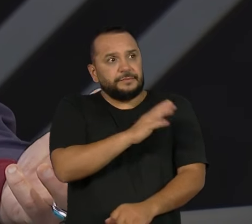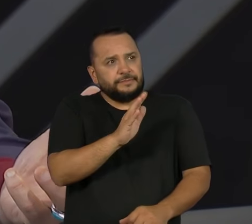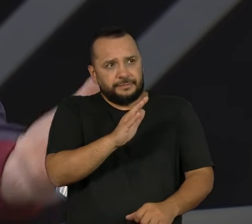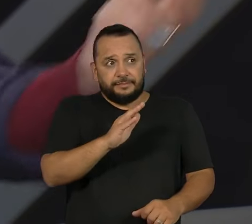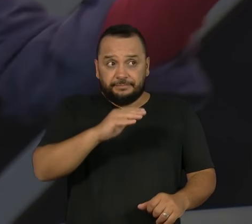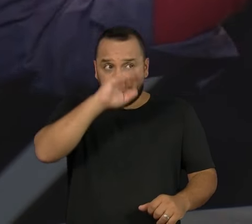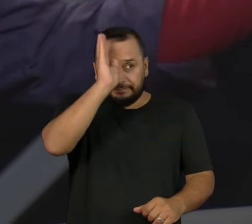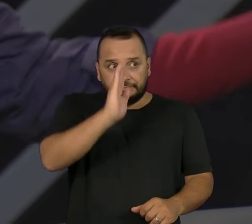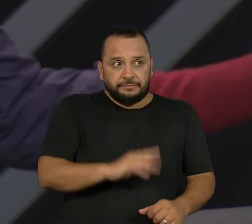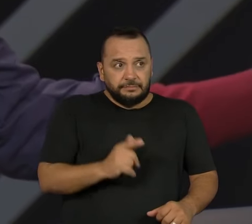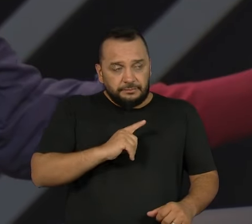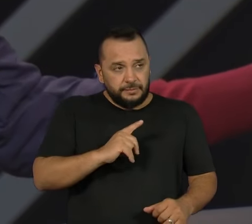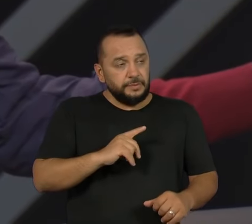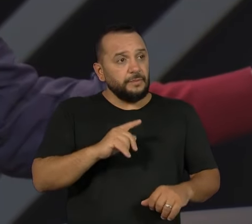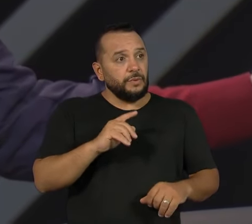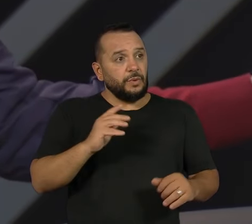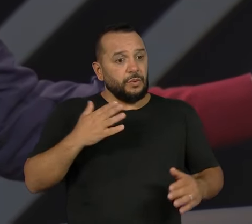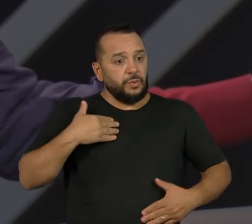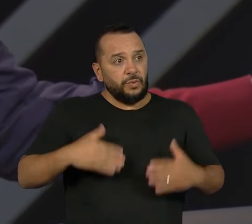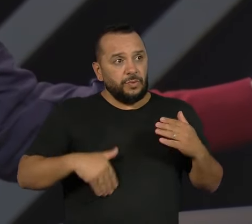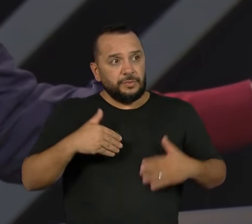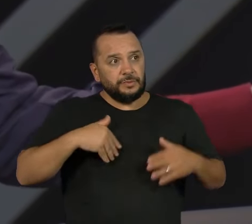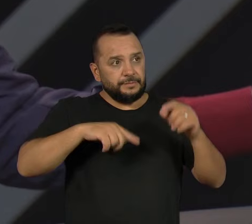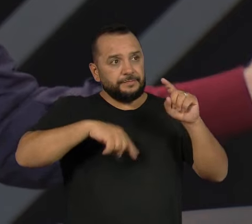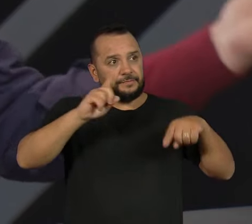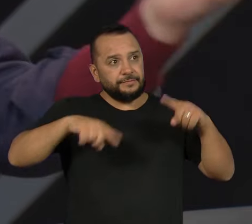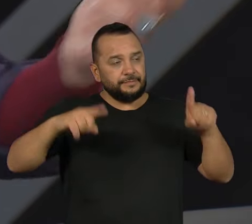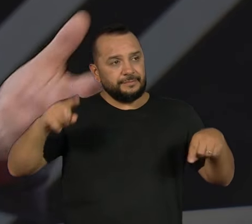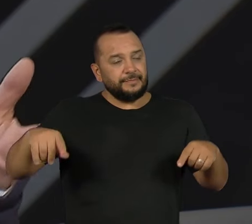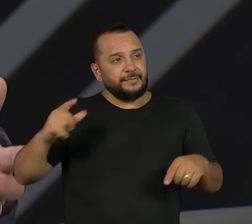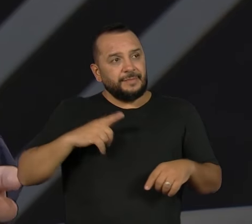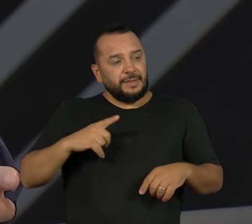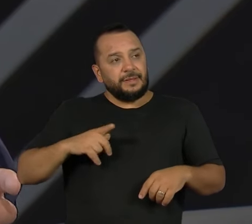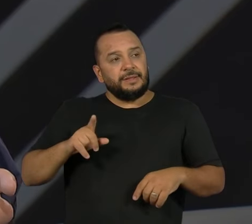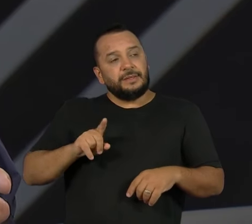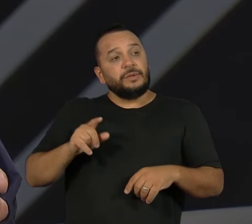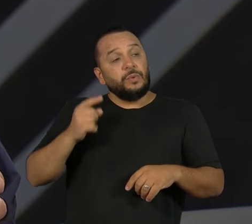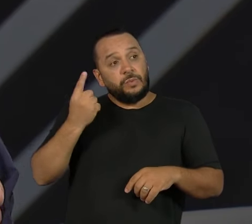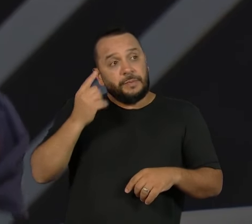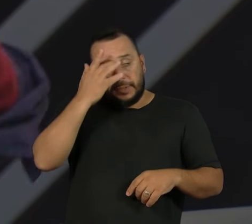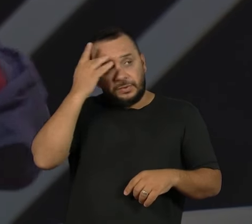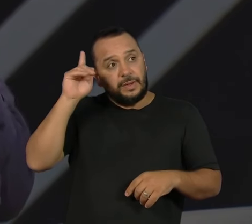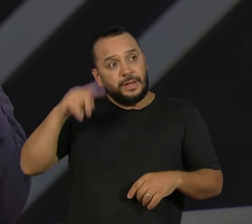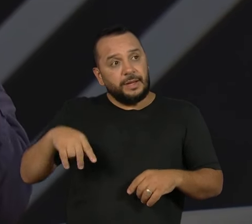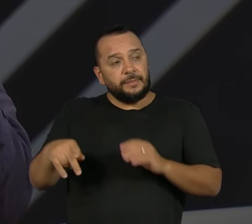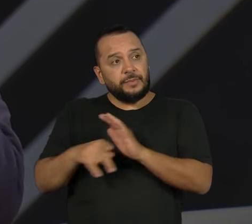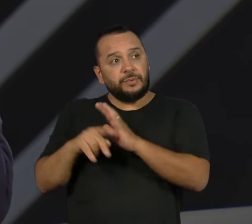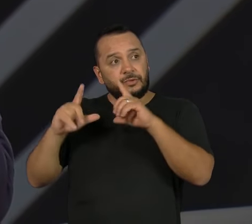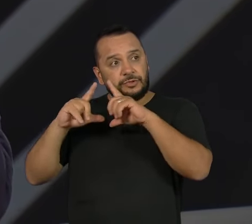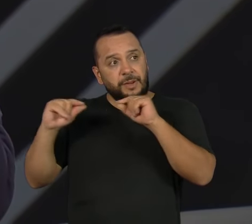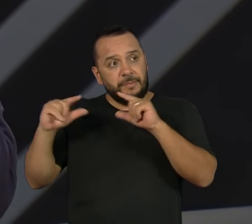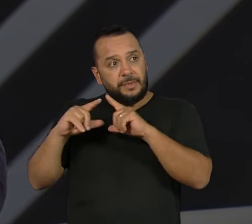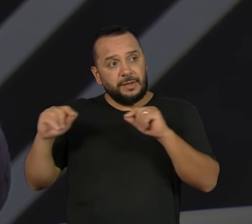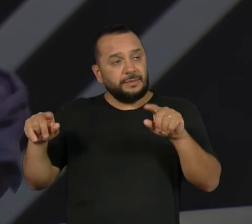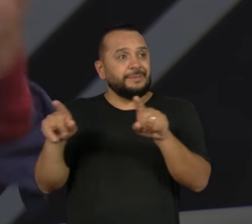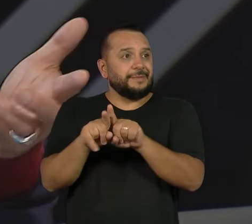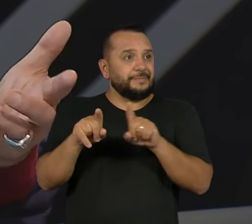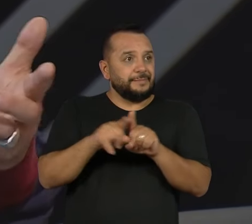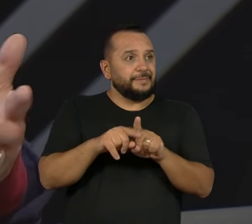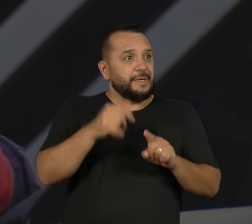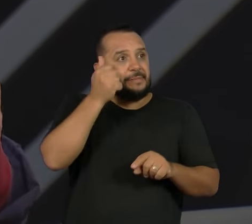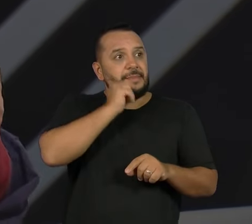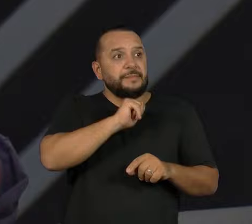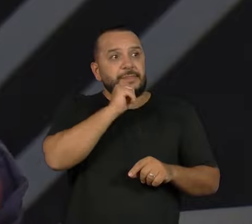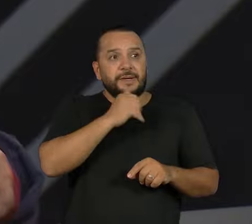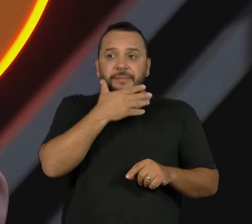múltiplo. Um é descendente de niceio, o outro, como eu, o pai, a mãe libanesa, o